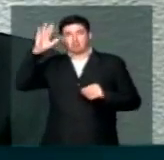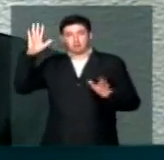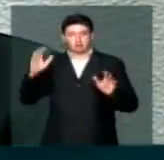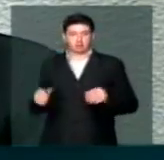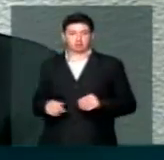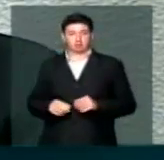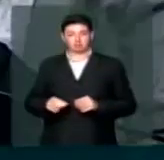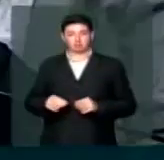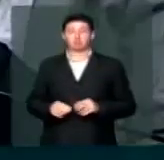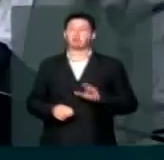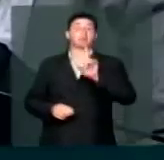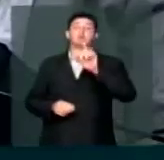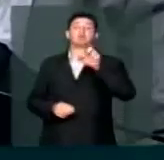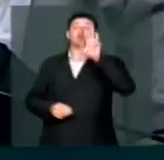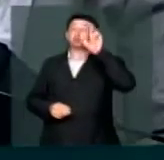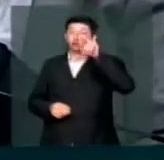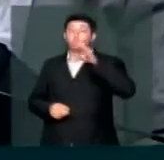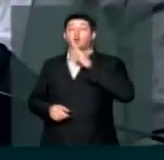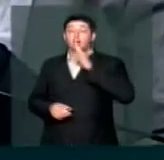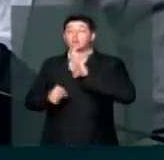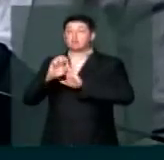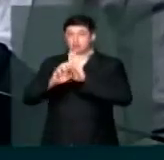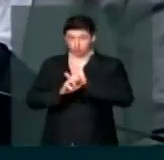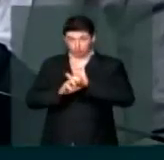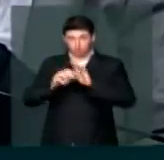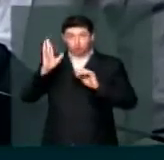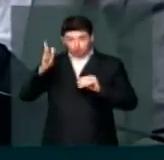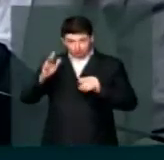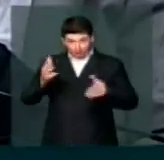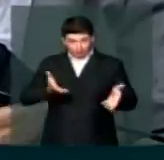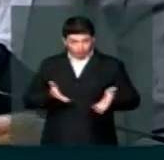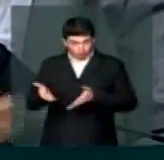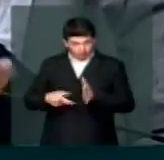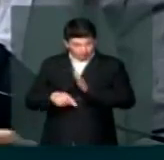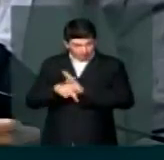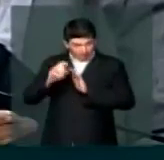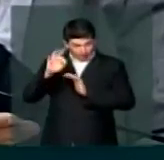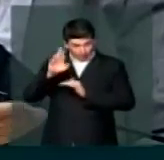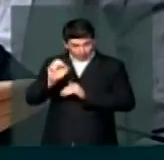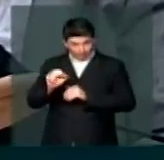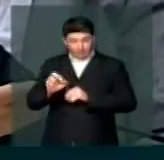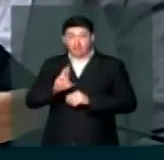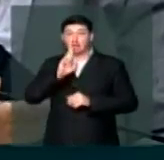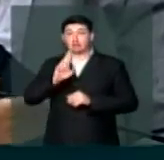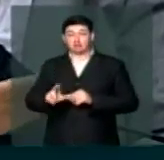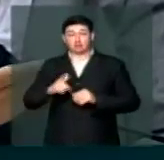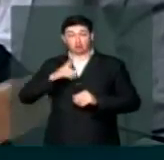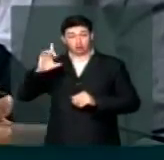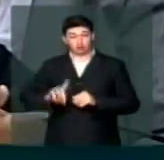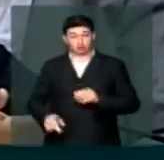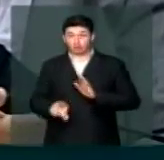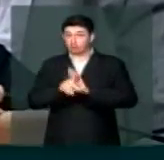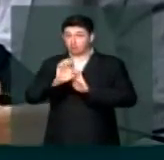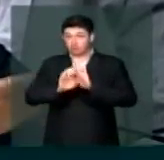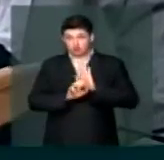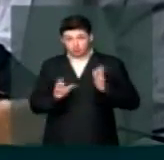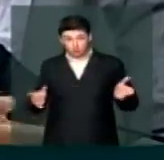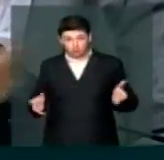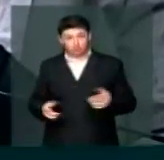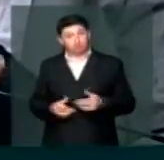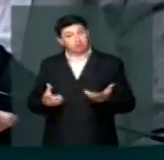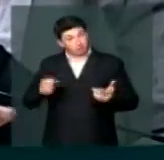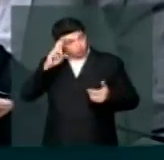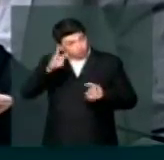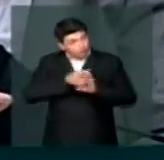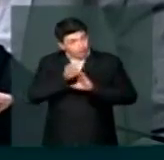senhor foi funcionário da Petrobras, o senhor conhece o estatuto da empresa. Sim. O senhor respaldava o seu trabalho como diretor em base ao estatuto, até